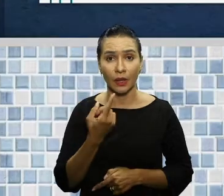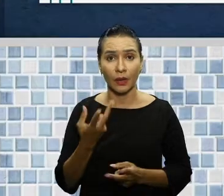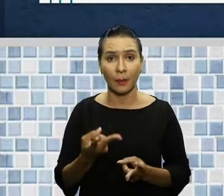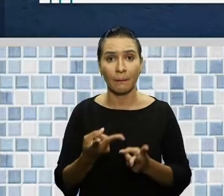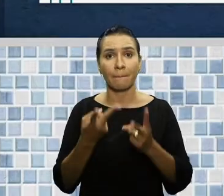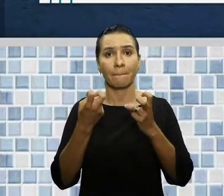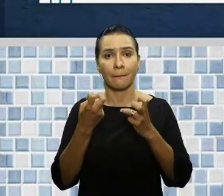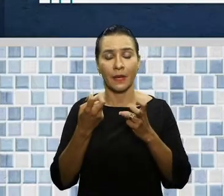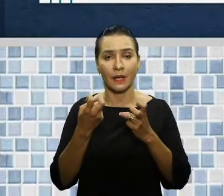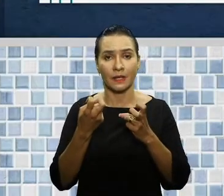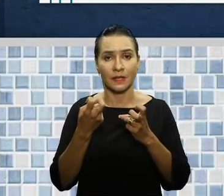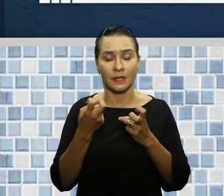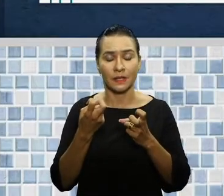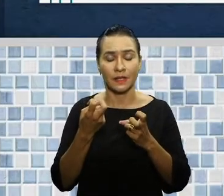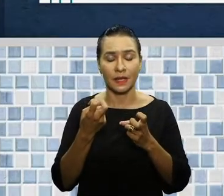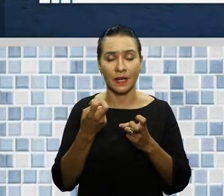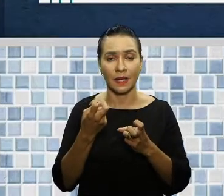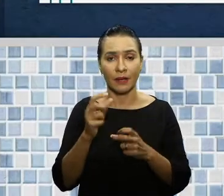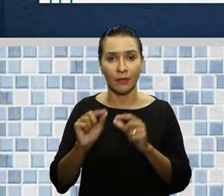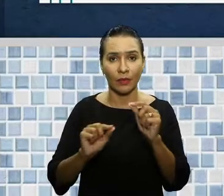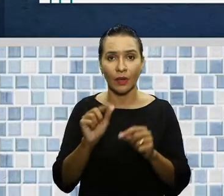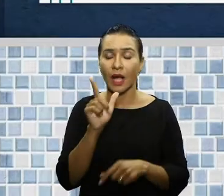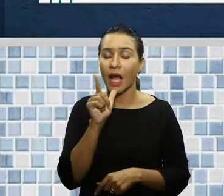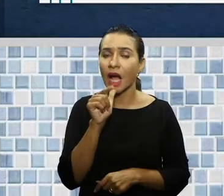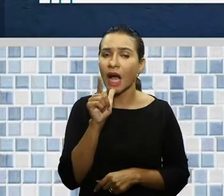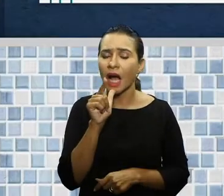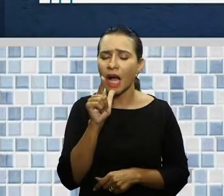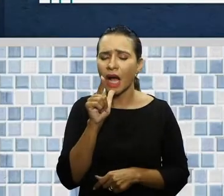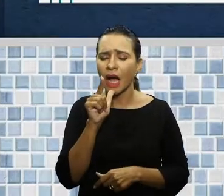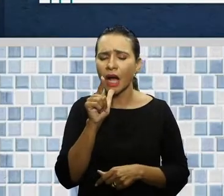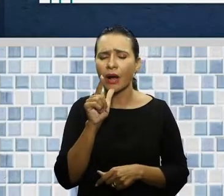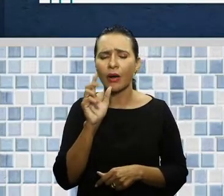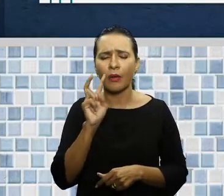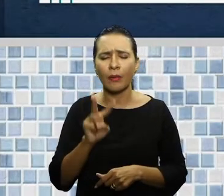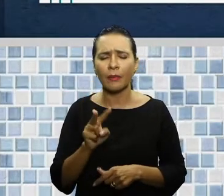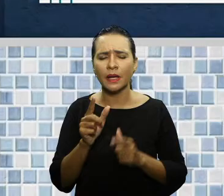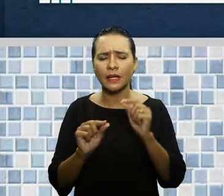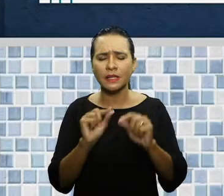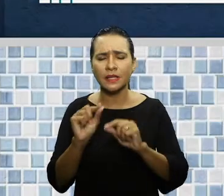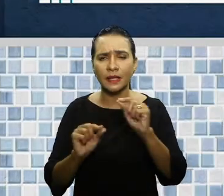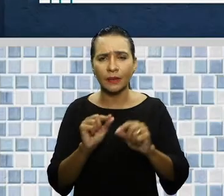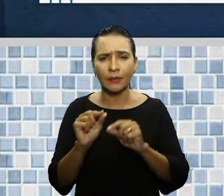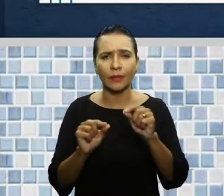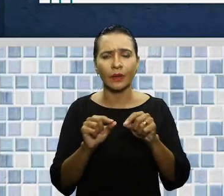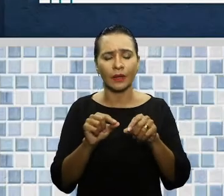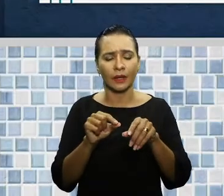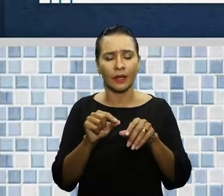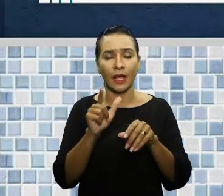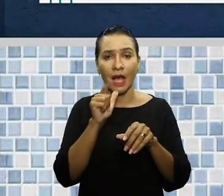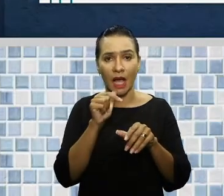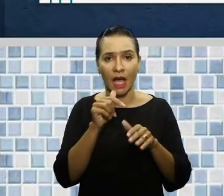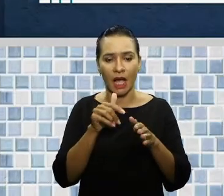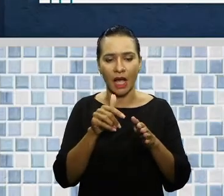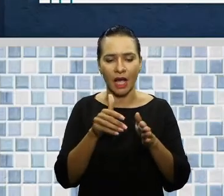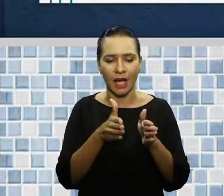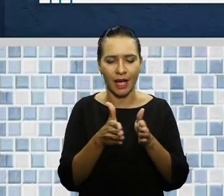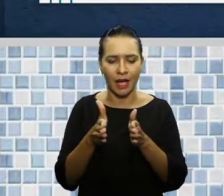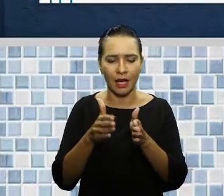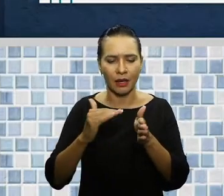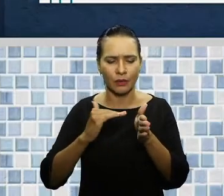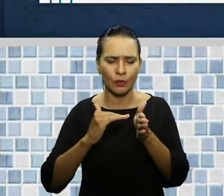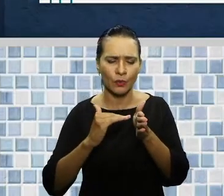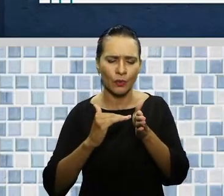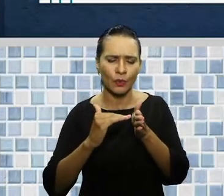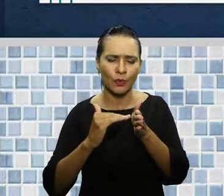que um ambiente ele está eutrofizado, uma água está eutrofizada, a gente vê normalmente uma capa, como se fosse uma